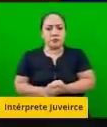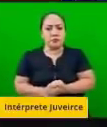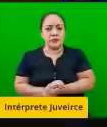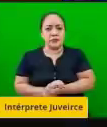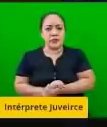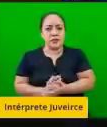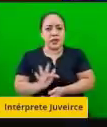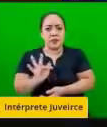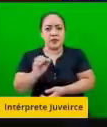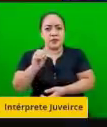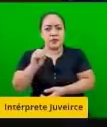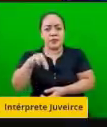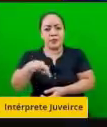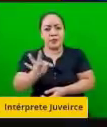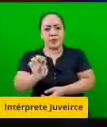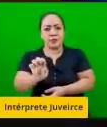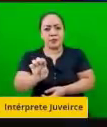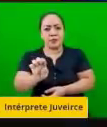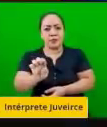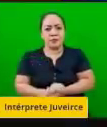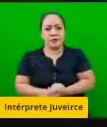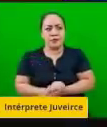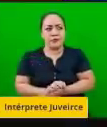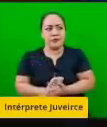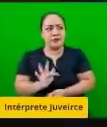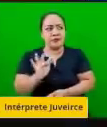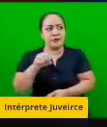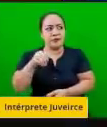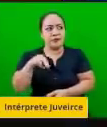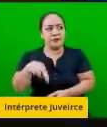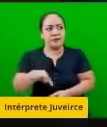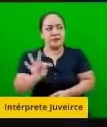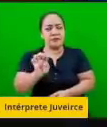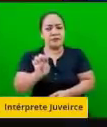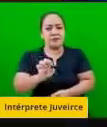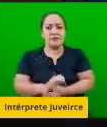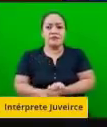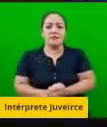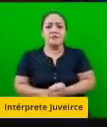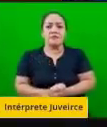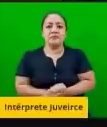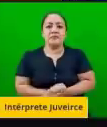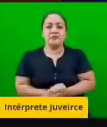nós, enquanto profissionais, e para o aluno também.